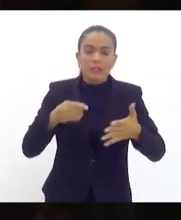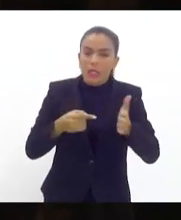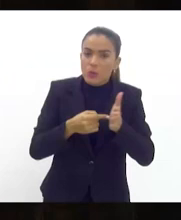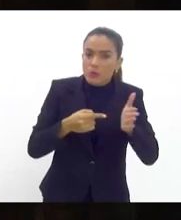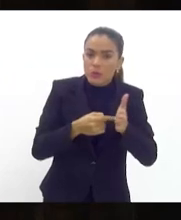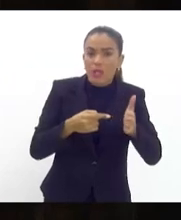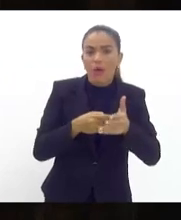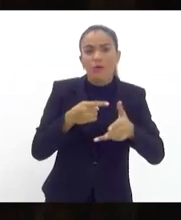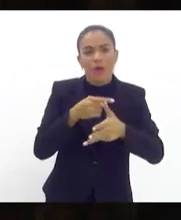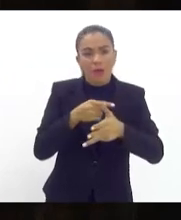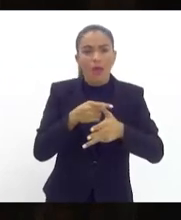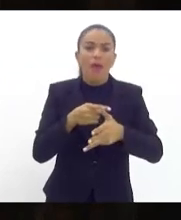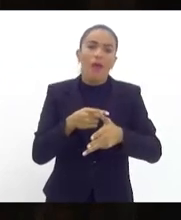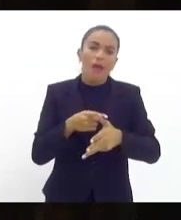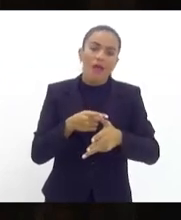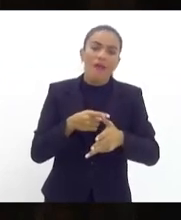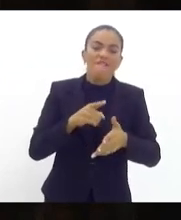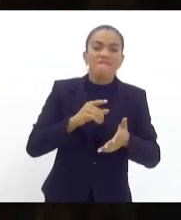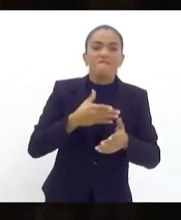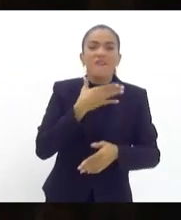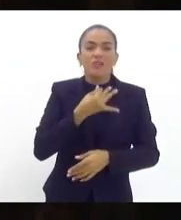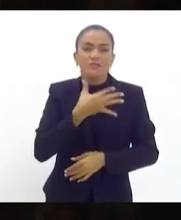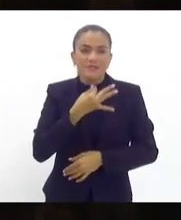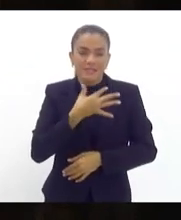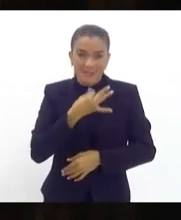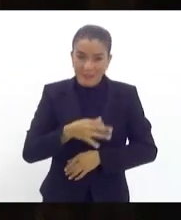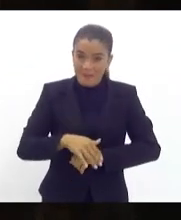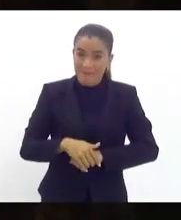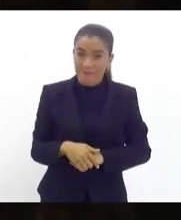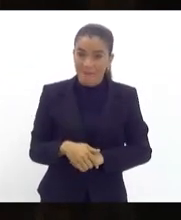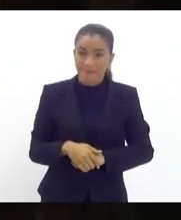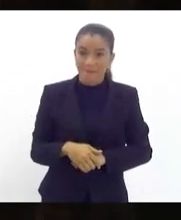na Tijuca são as fraudes e